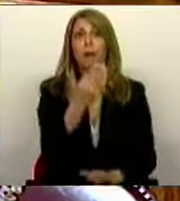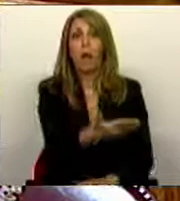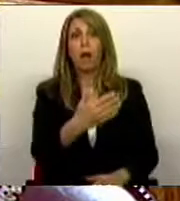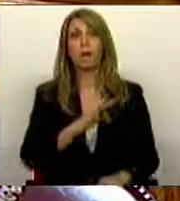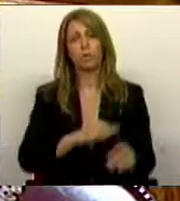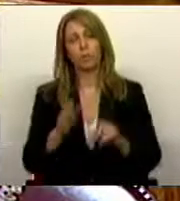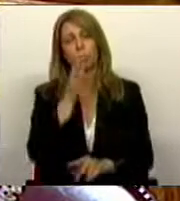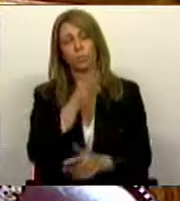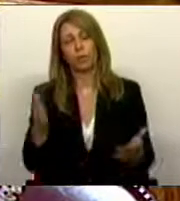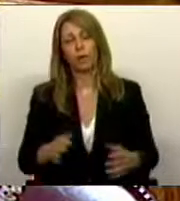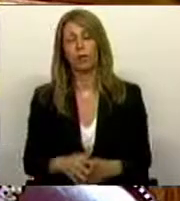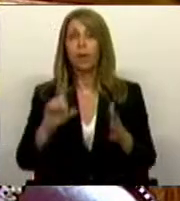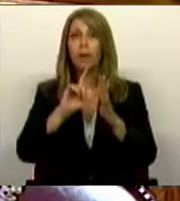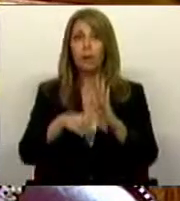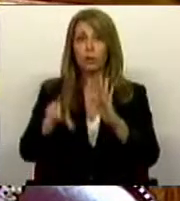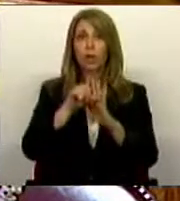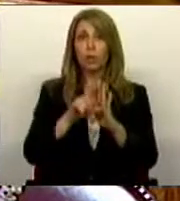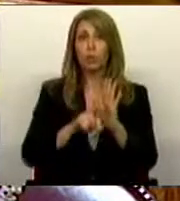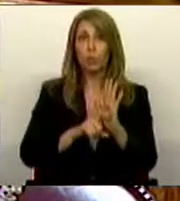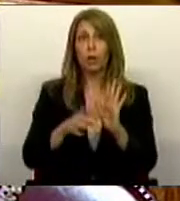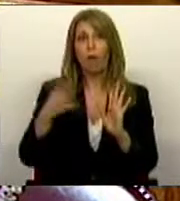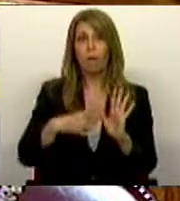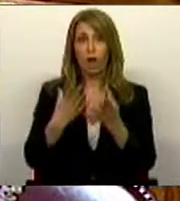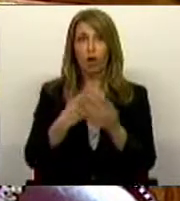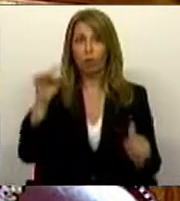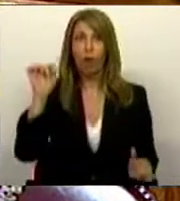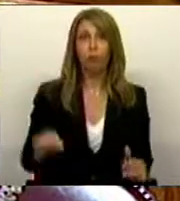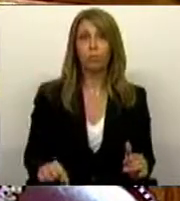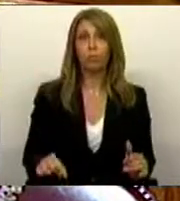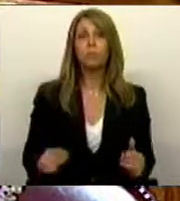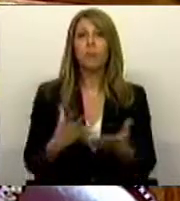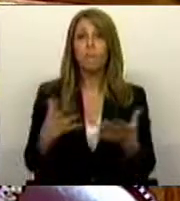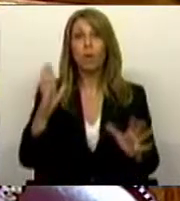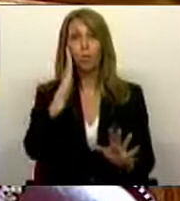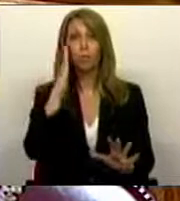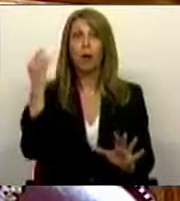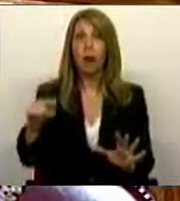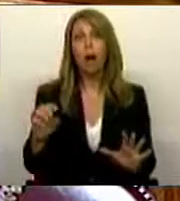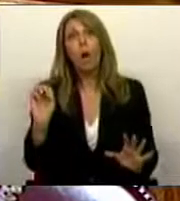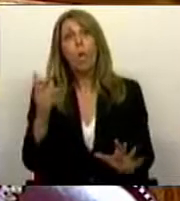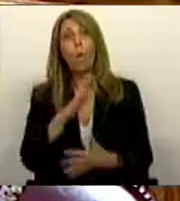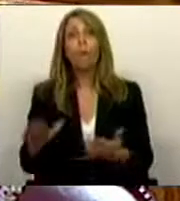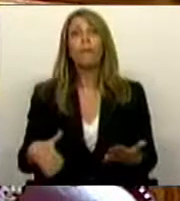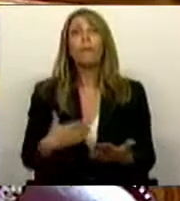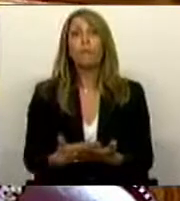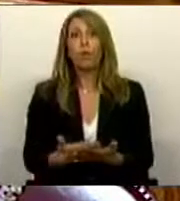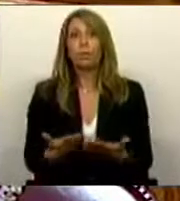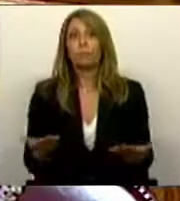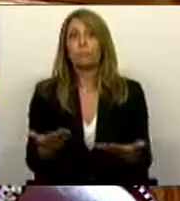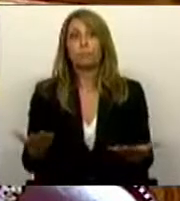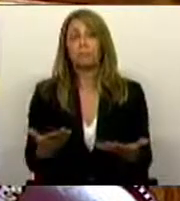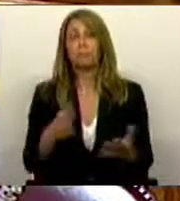deputados. O que estes projetos de resolução pretendem resolver já se encontra na sua maioria em curso ou então são propostas que não têm qualquer tipo